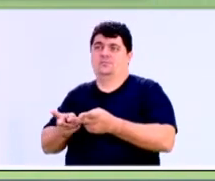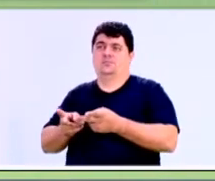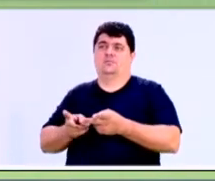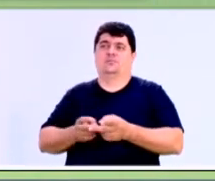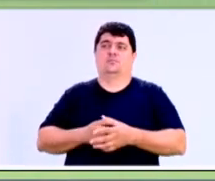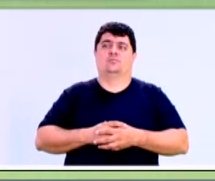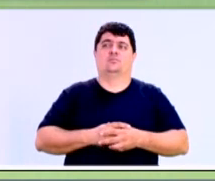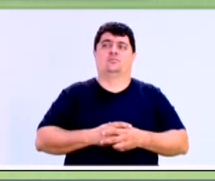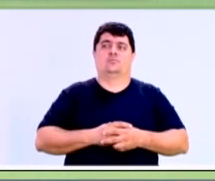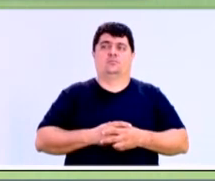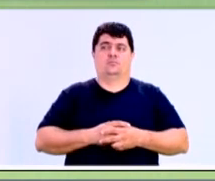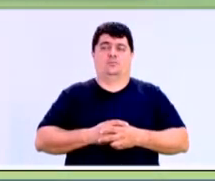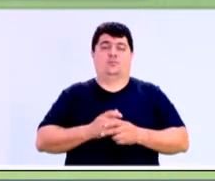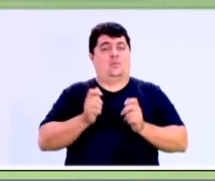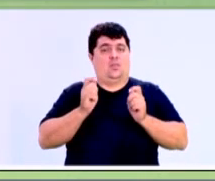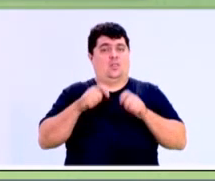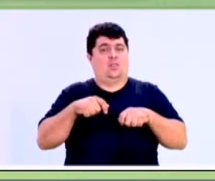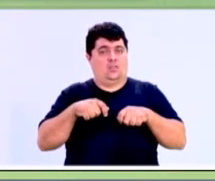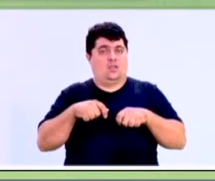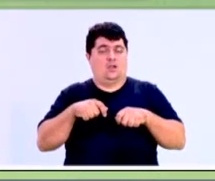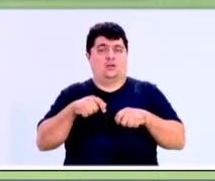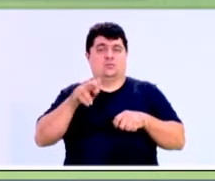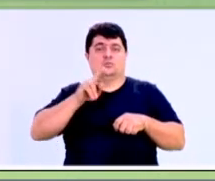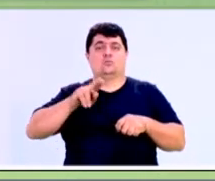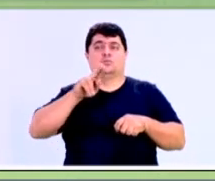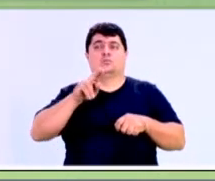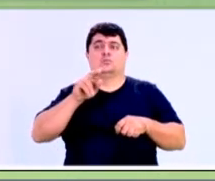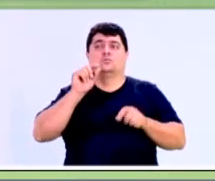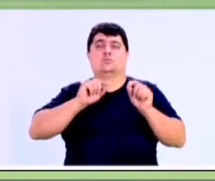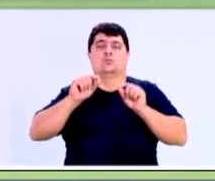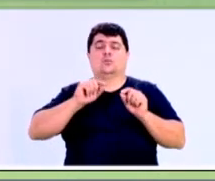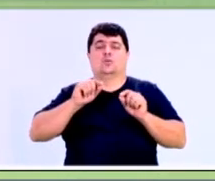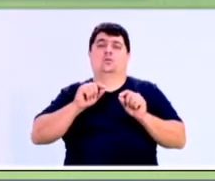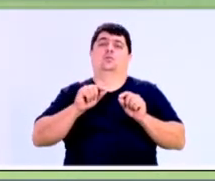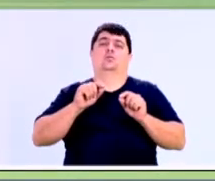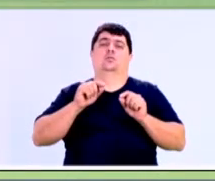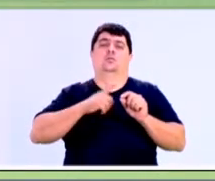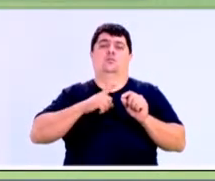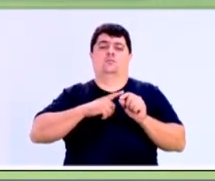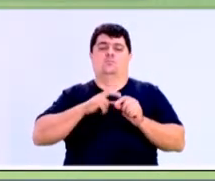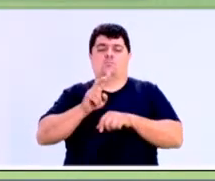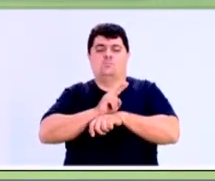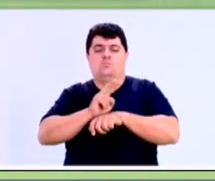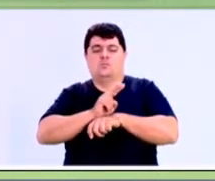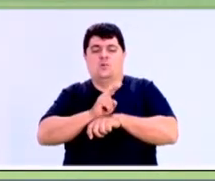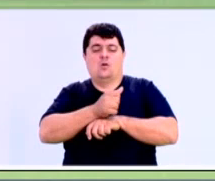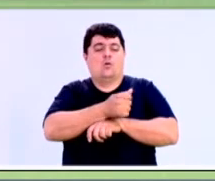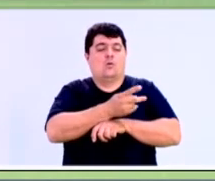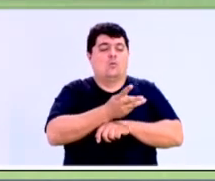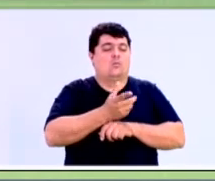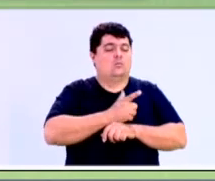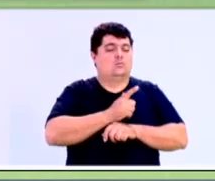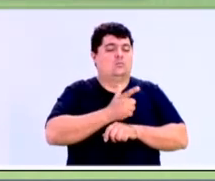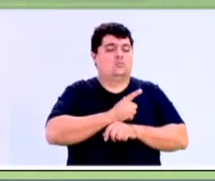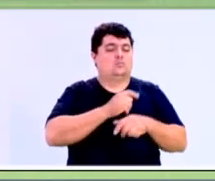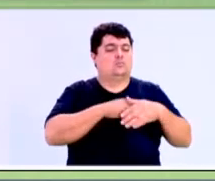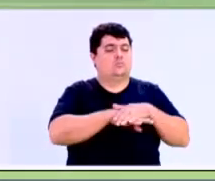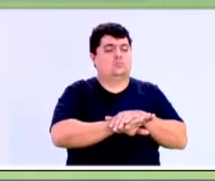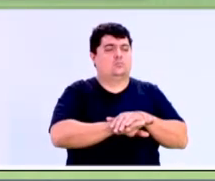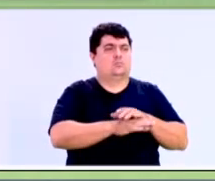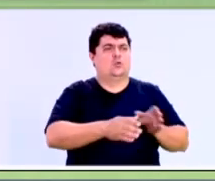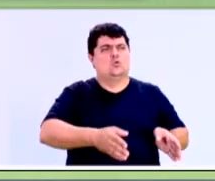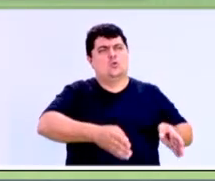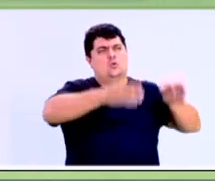empresa. O mesmo pode e deve ser utilizado para controle de quantidade de estoque